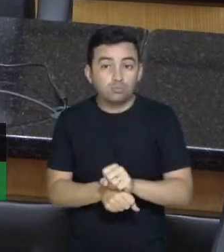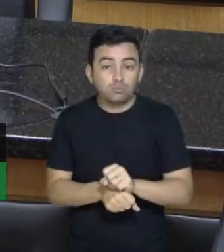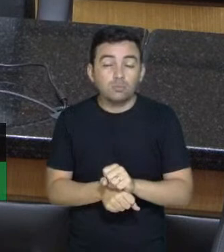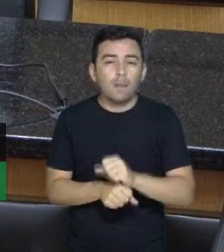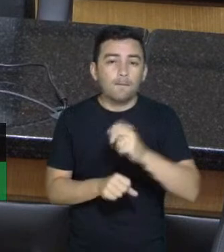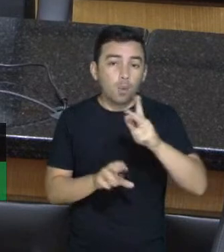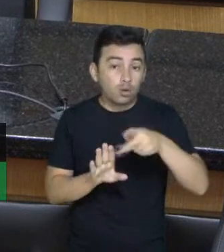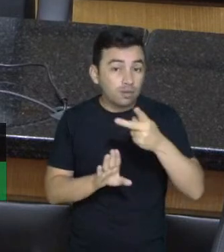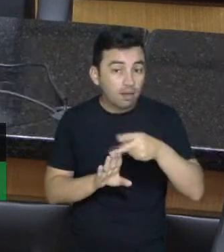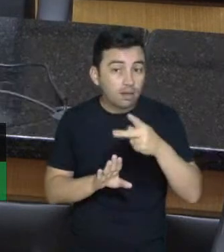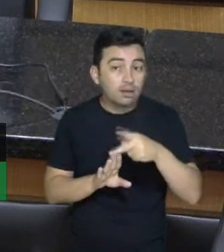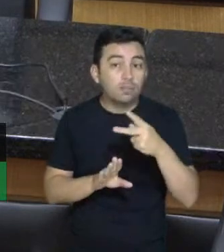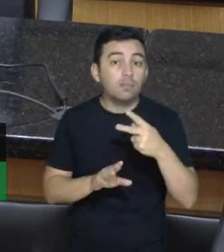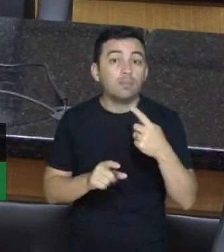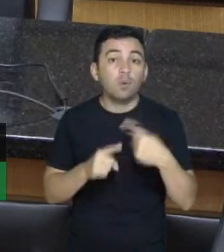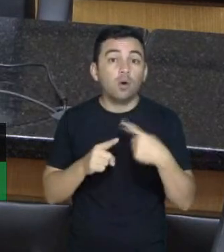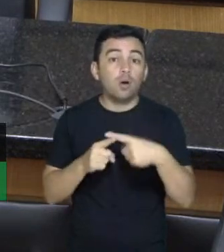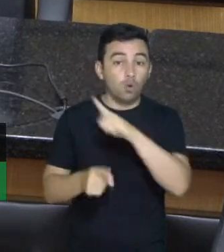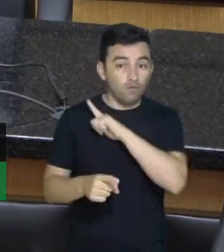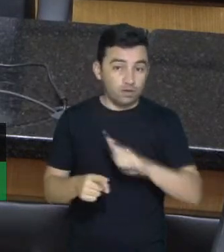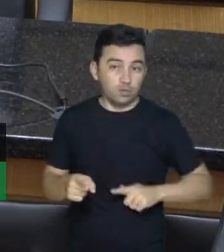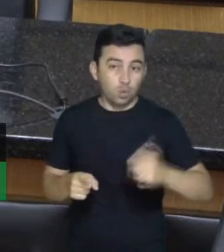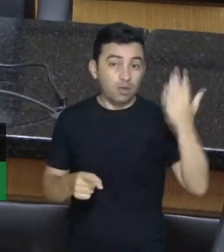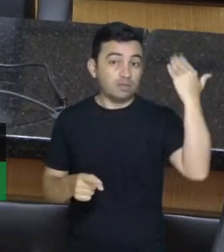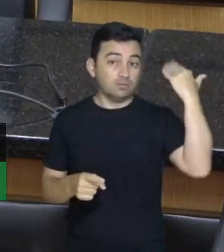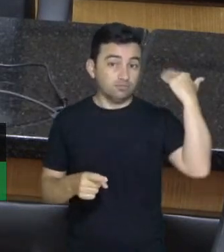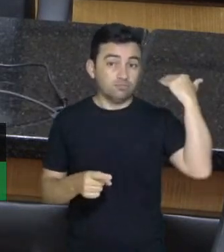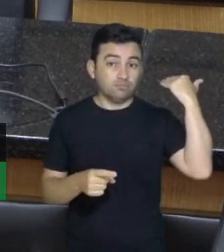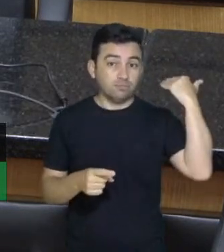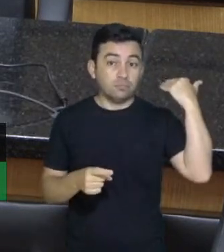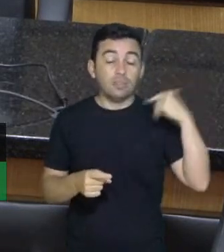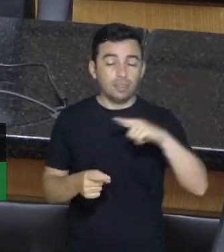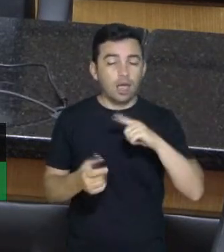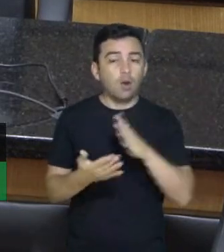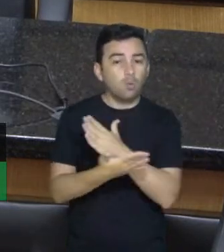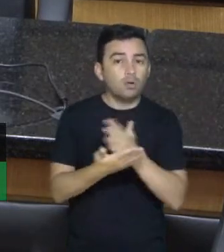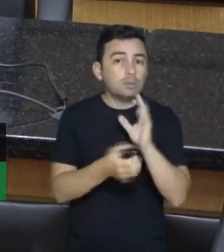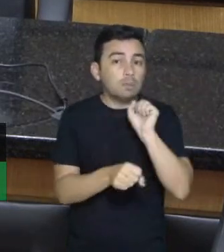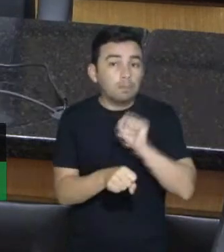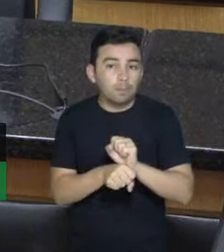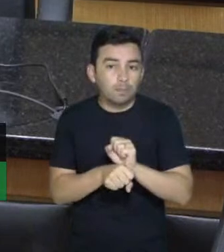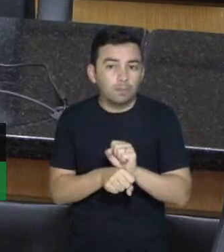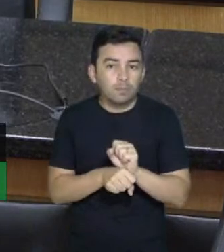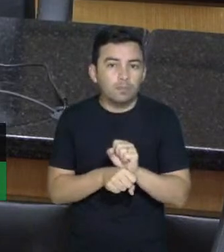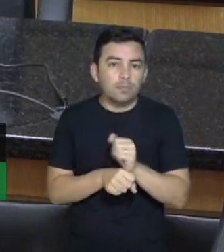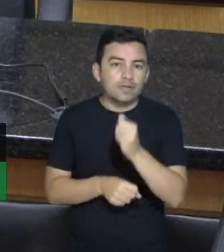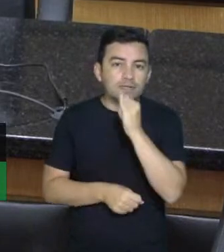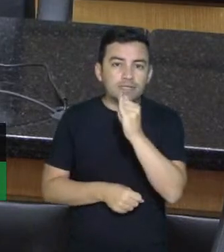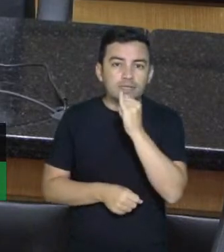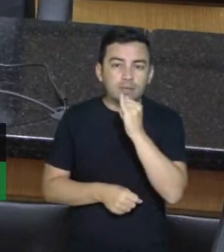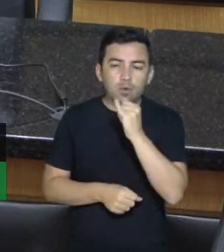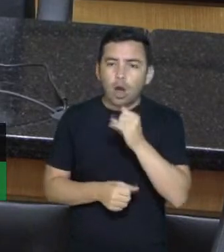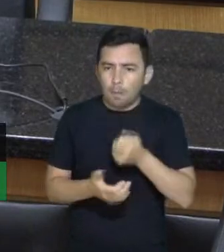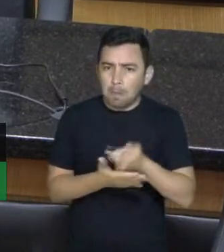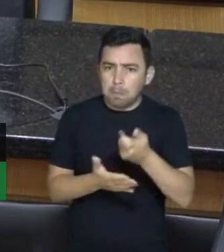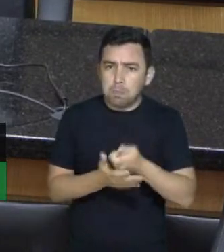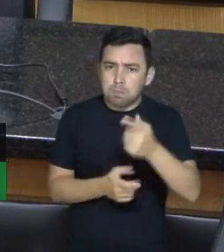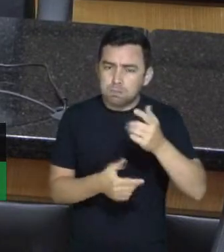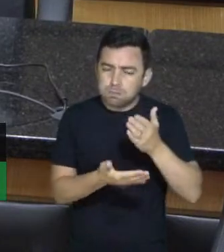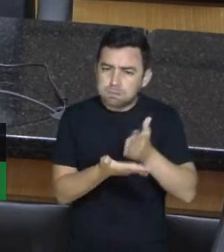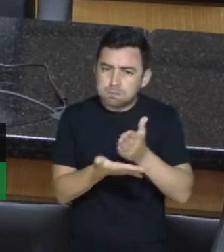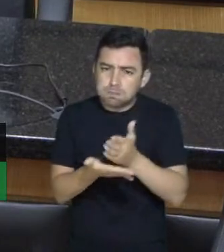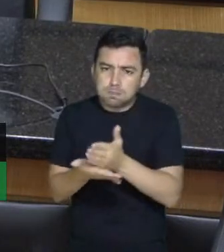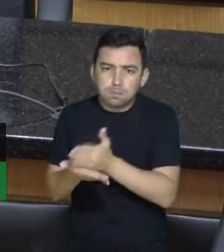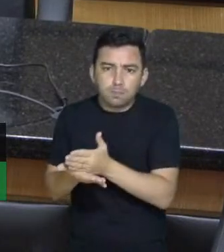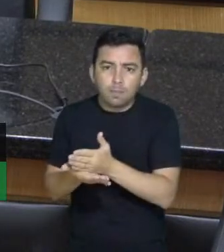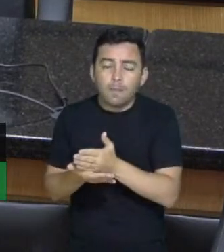suspensa, pelo governador anterior mesmo. Tem obras, por exemplo, com prestações pagas e que na